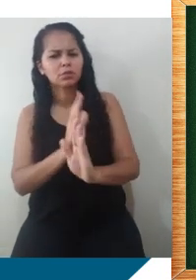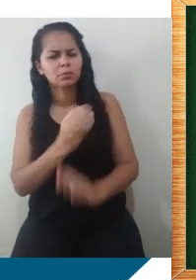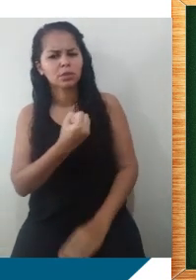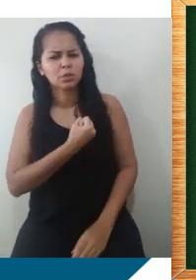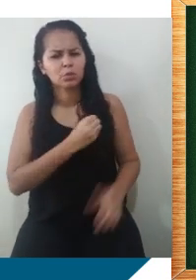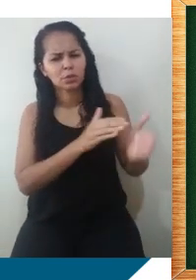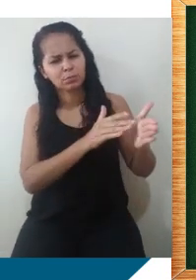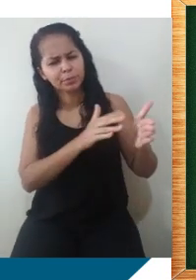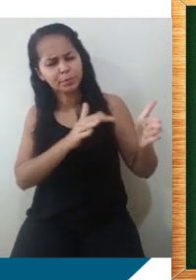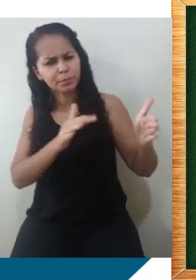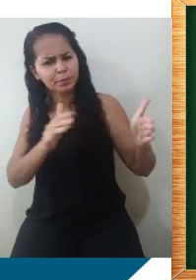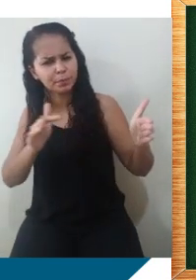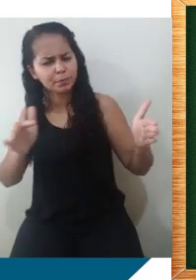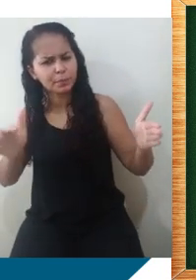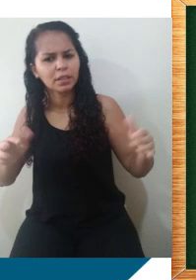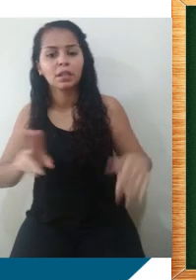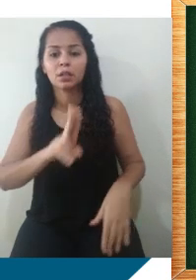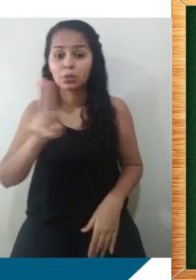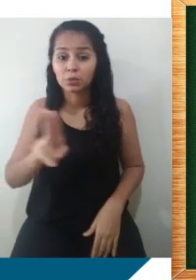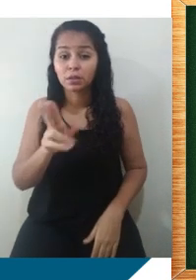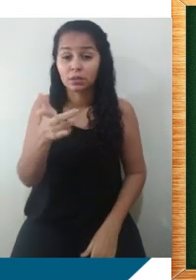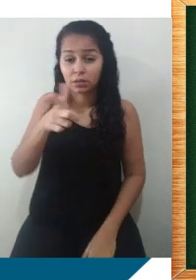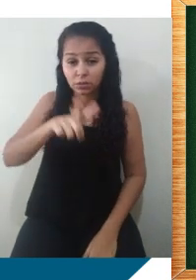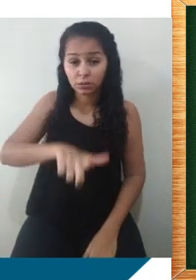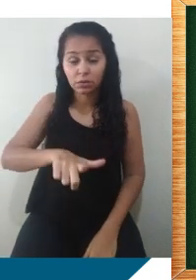geral. Neste caso, o nosso